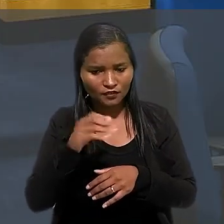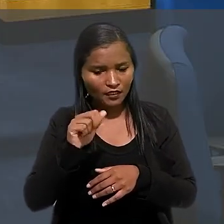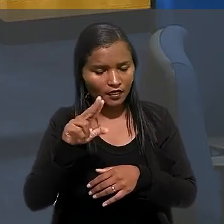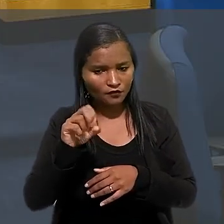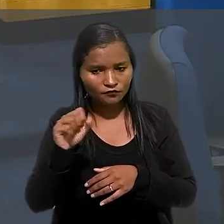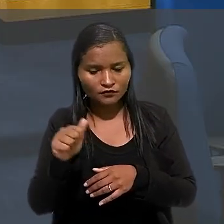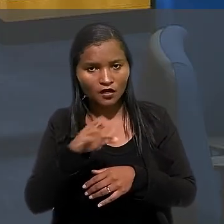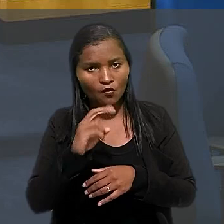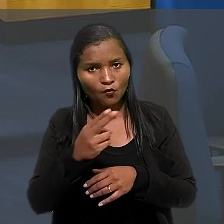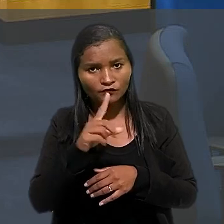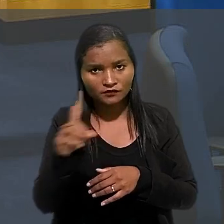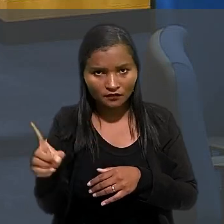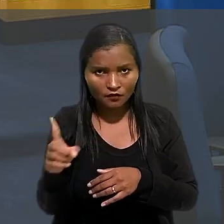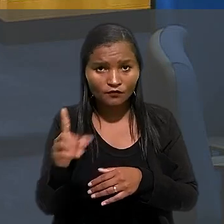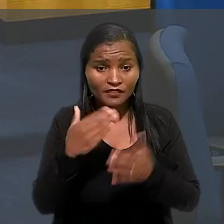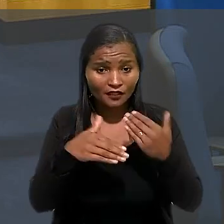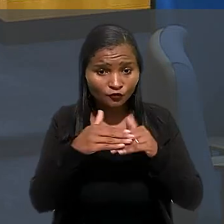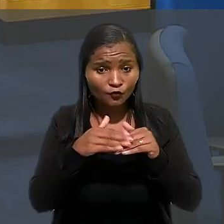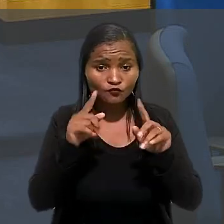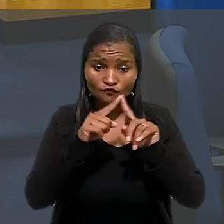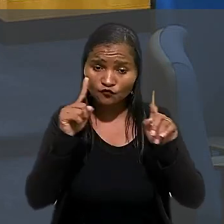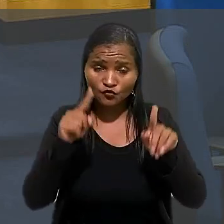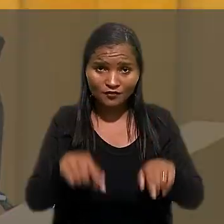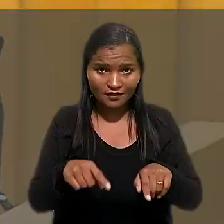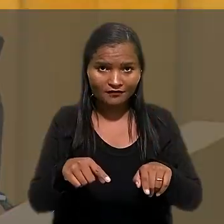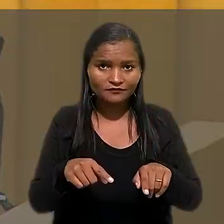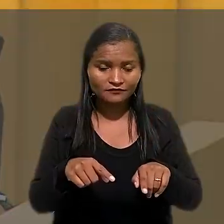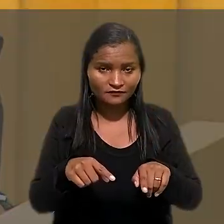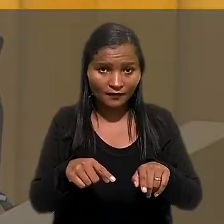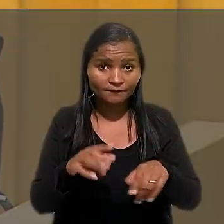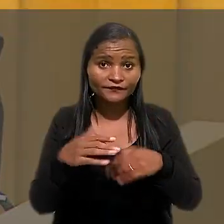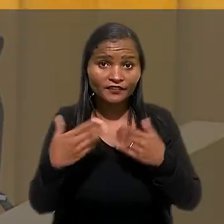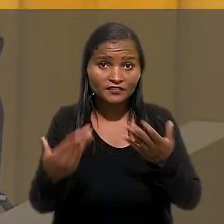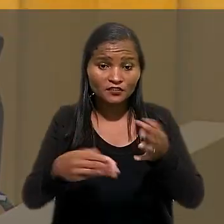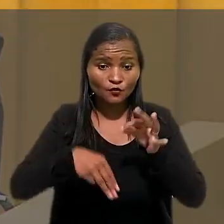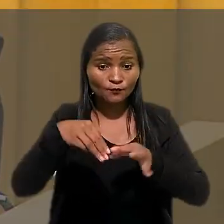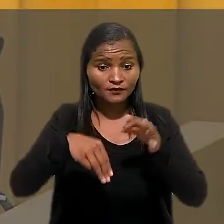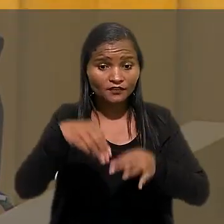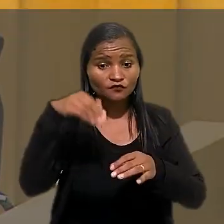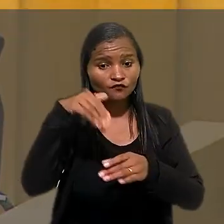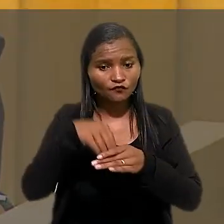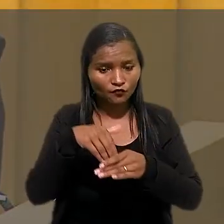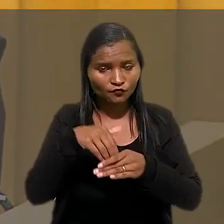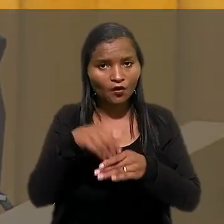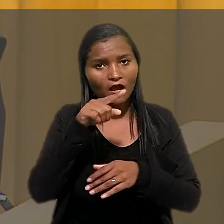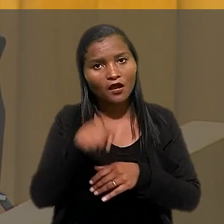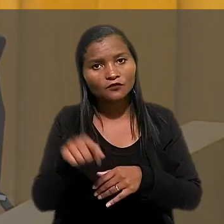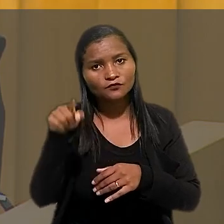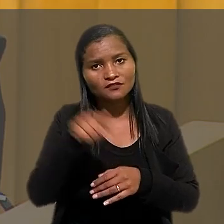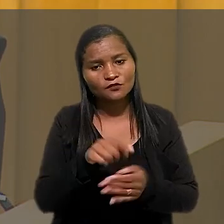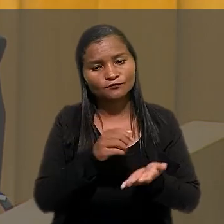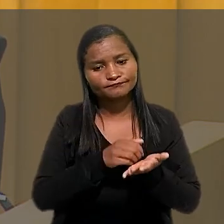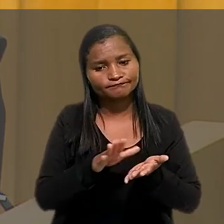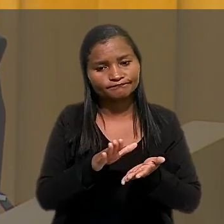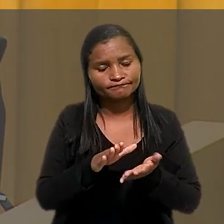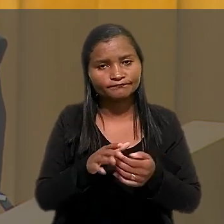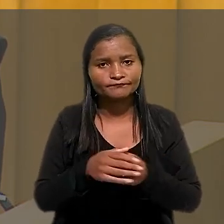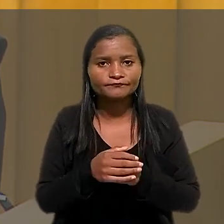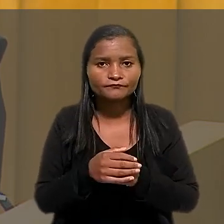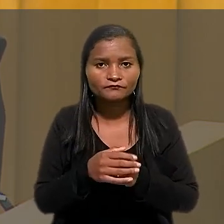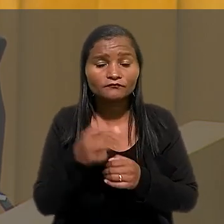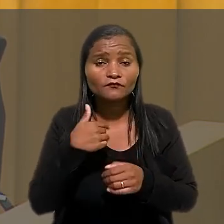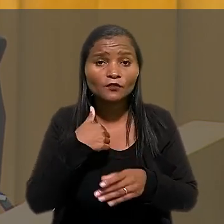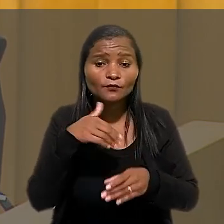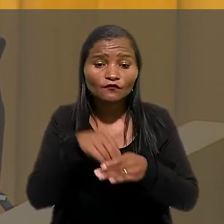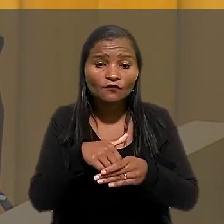os empregados do Walmart abrangidos pela norma. Assim, o ministro votou pela anulação da dispensa. O voto